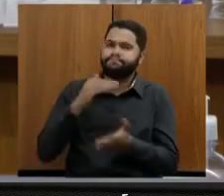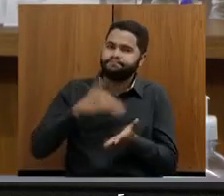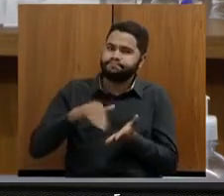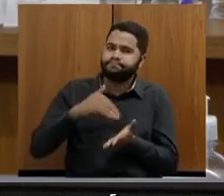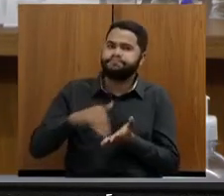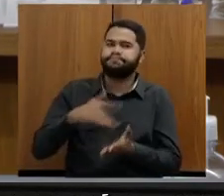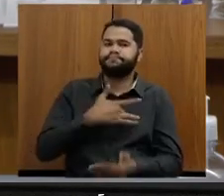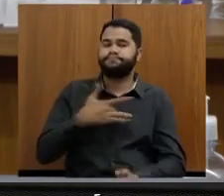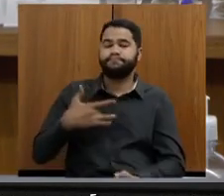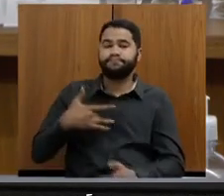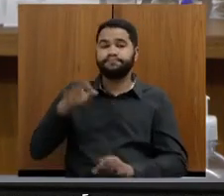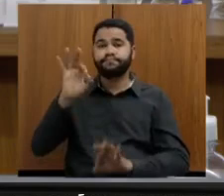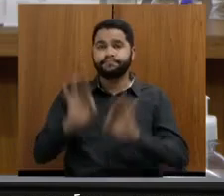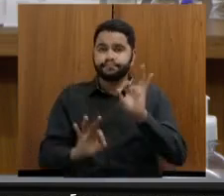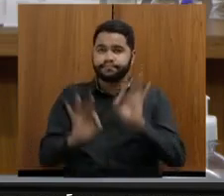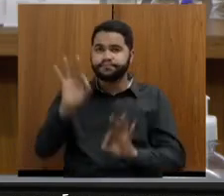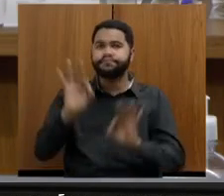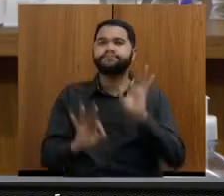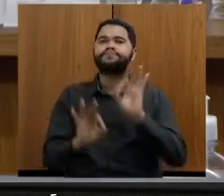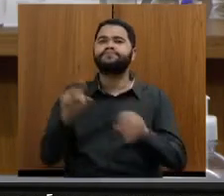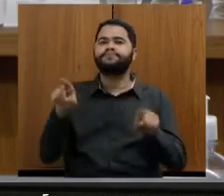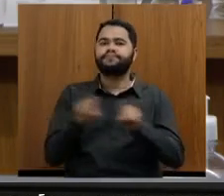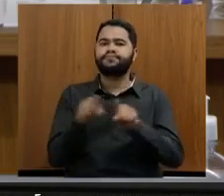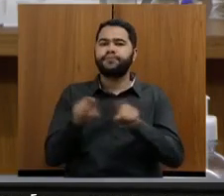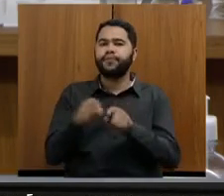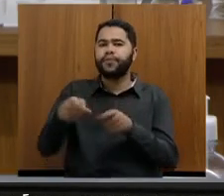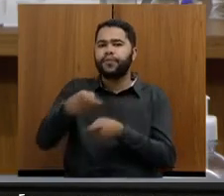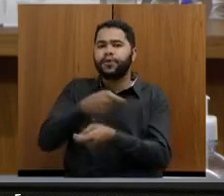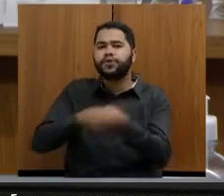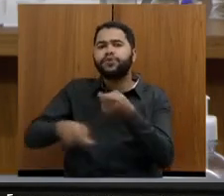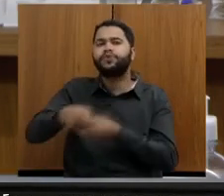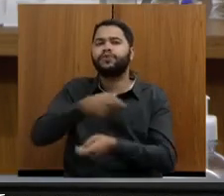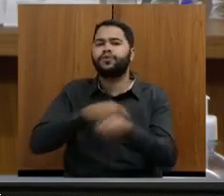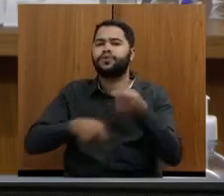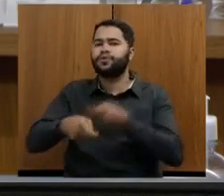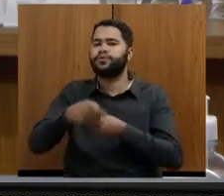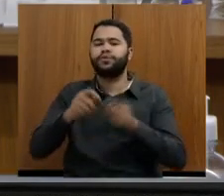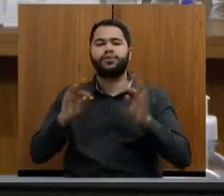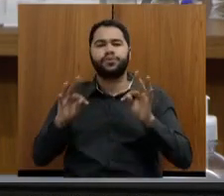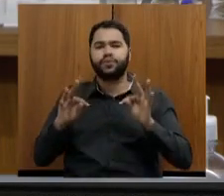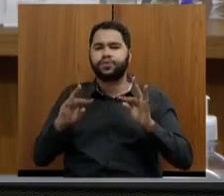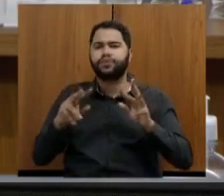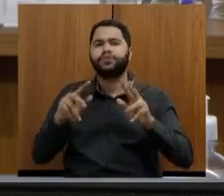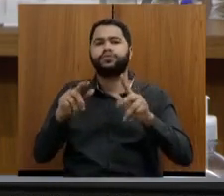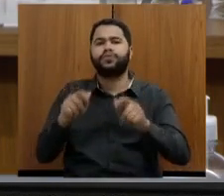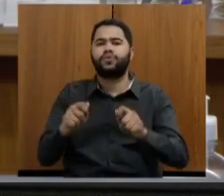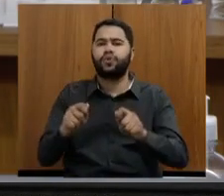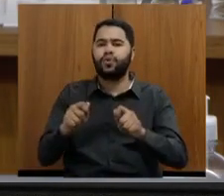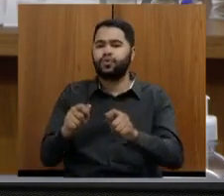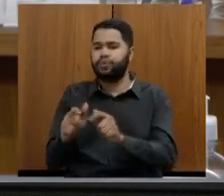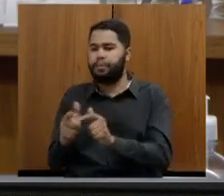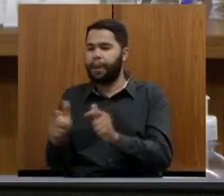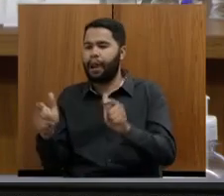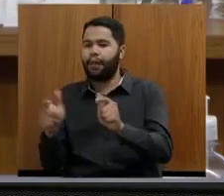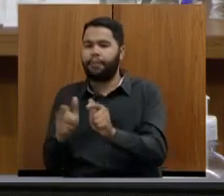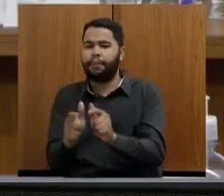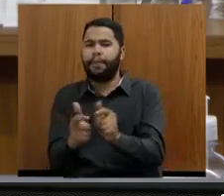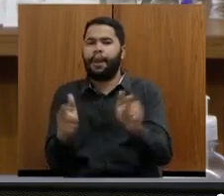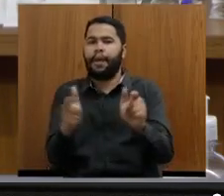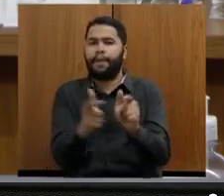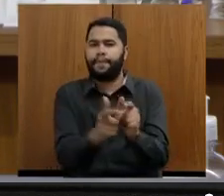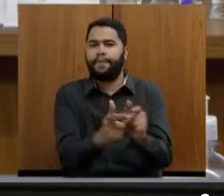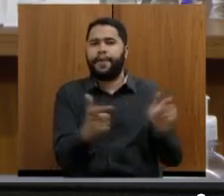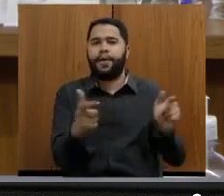secretaria de saúde no planejamento e na gestão de todos os surtos mais